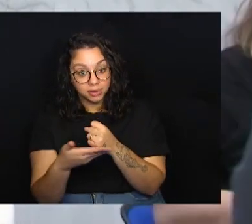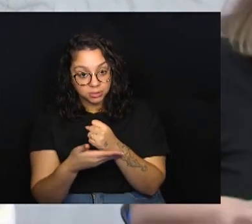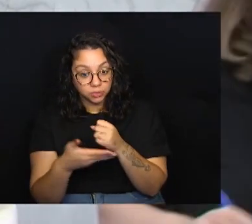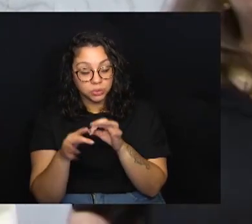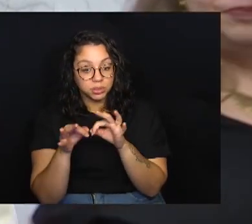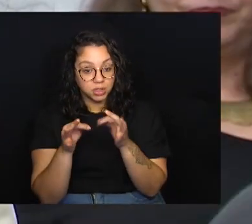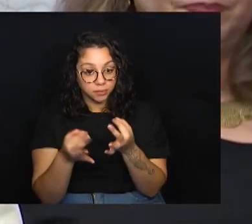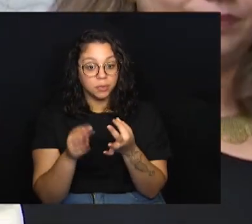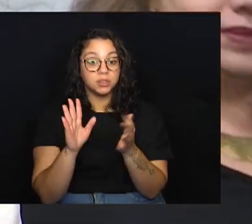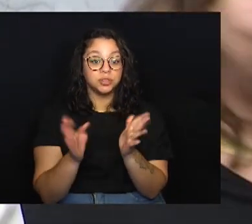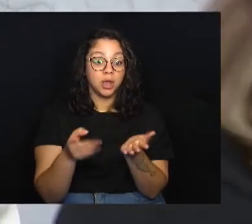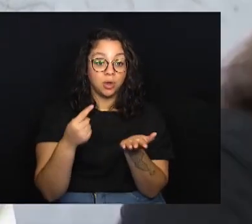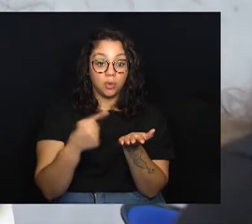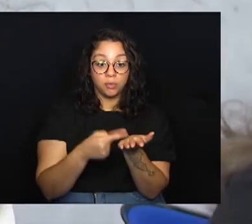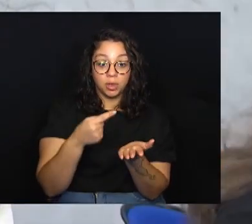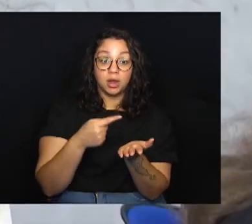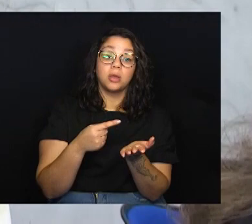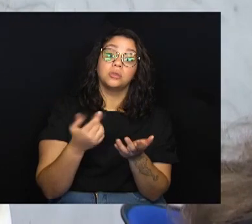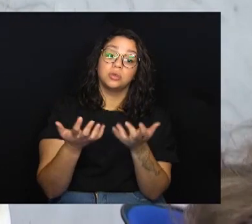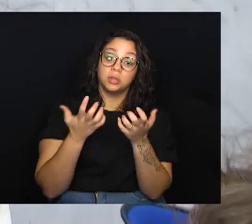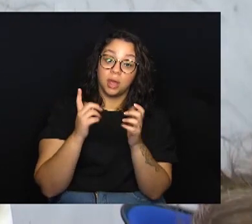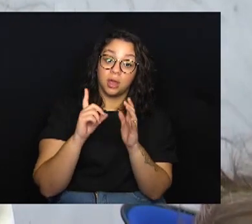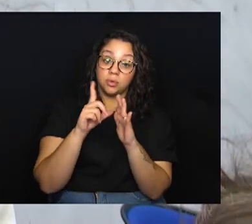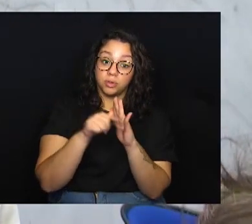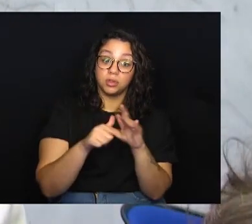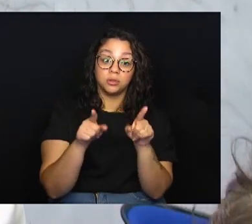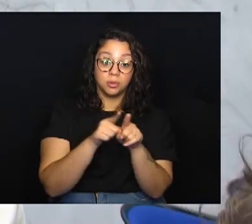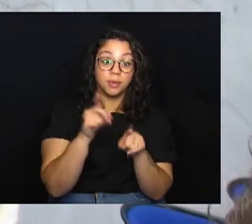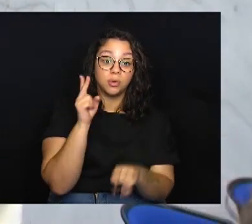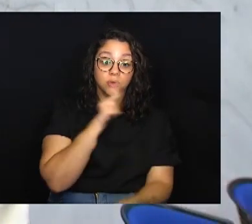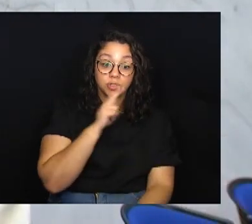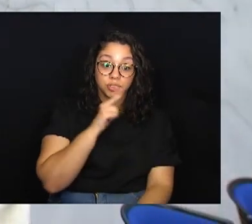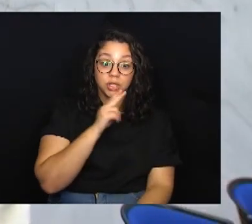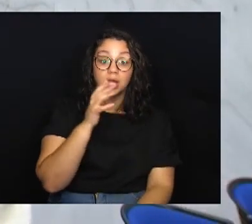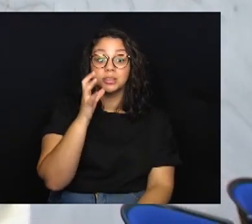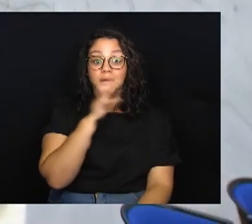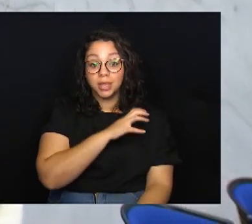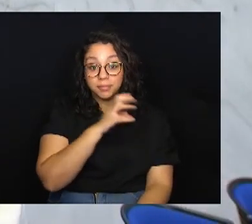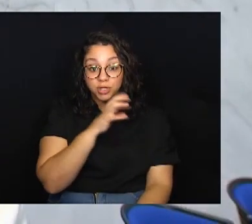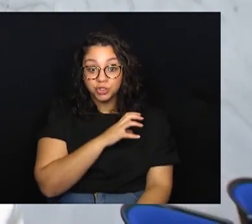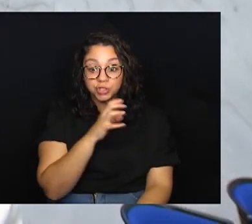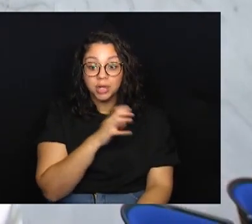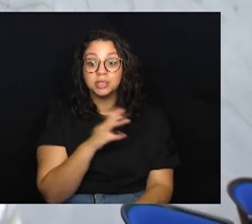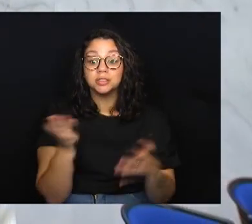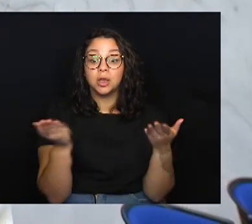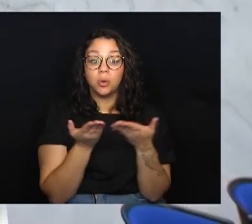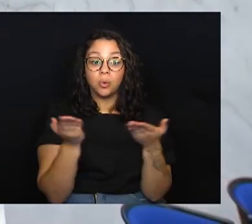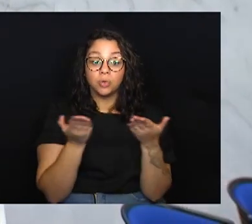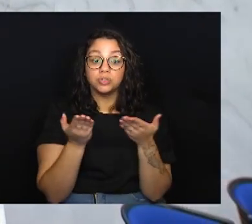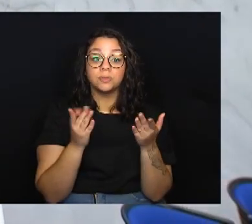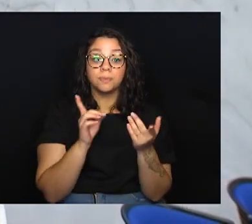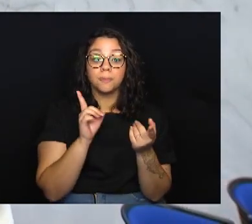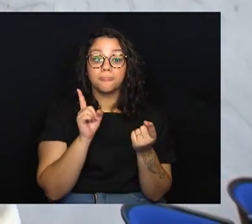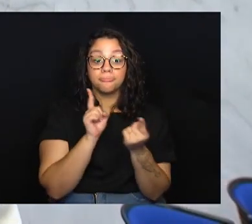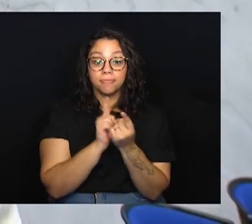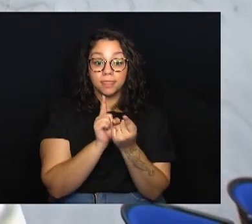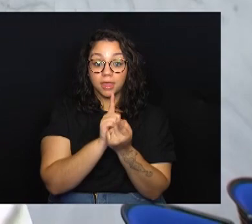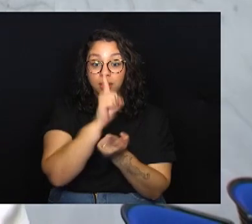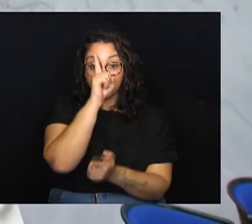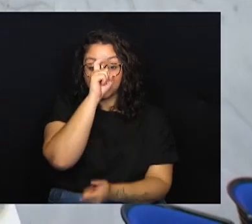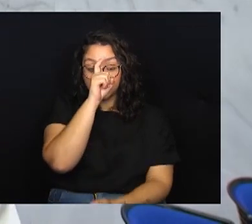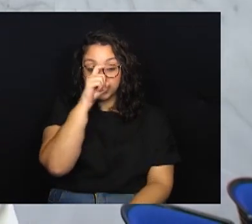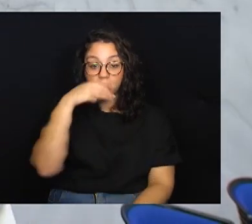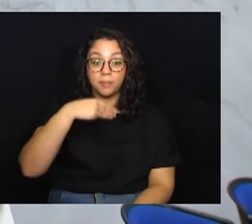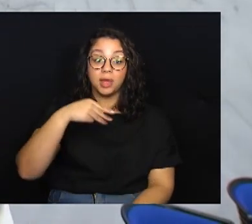que é agendado. Agora a gente quer levar isso para atendimento de urgência e emergência, né? A rede Mário Gatti hoje é uma rede de atendimento de urgência e emergência. Então a